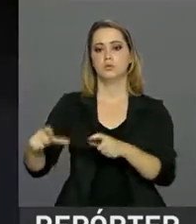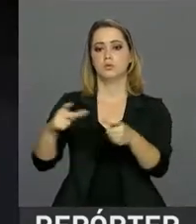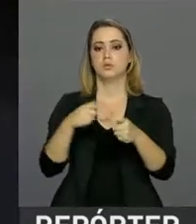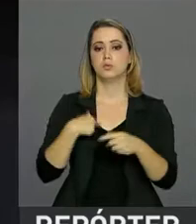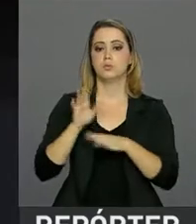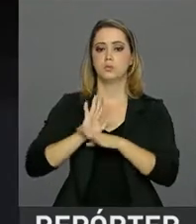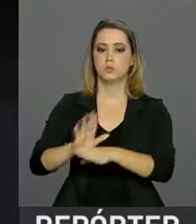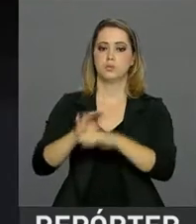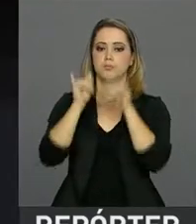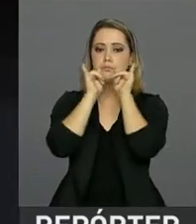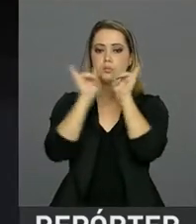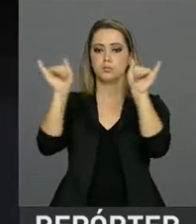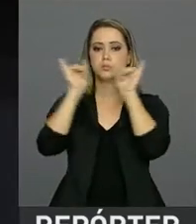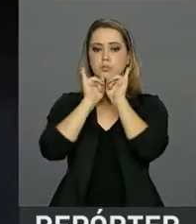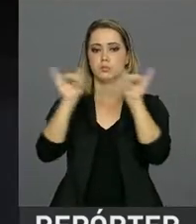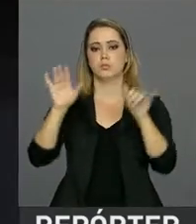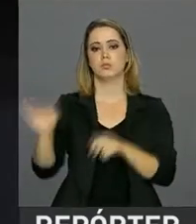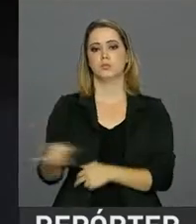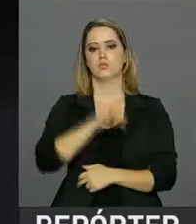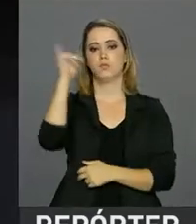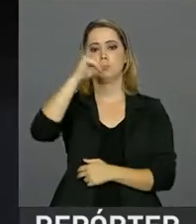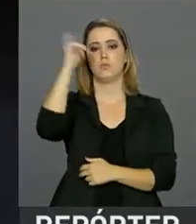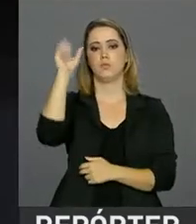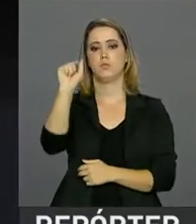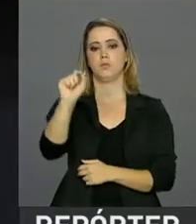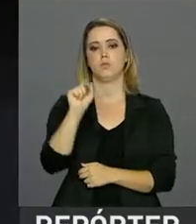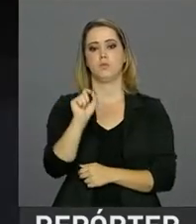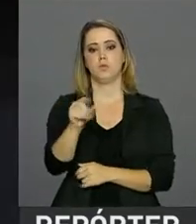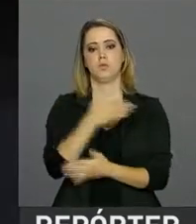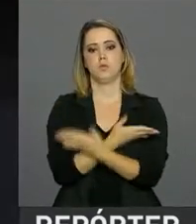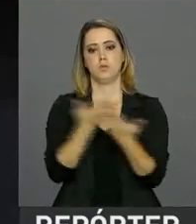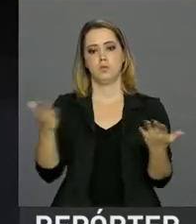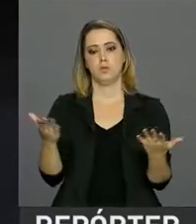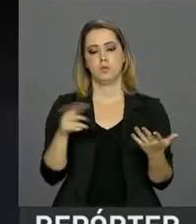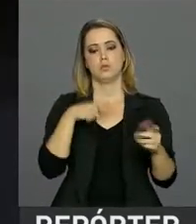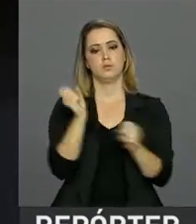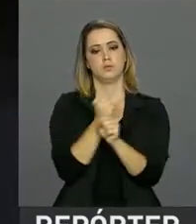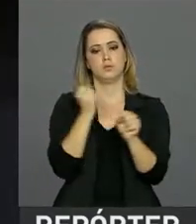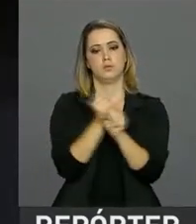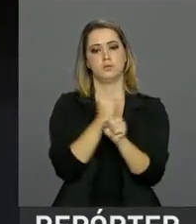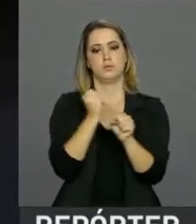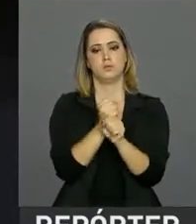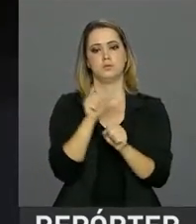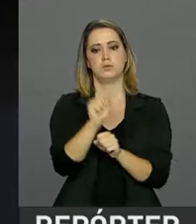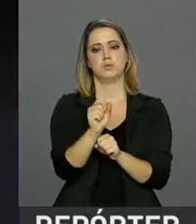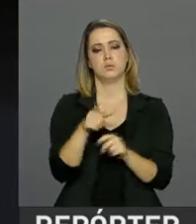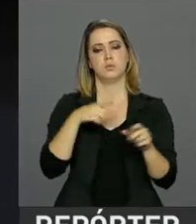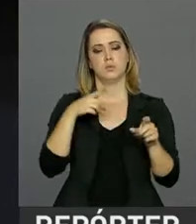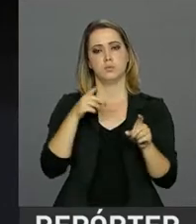Ajudarei a divulgar a importância do que vocês irão construir para que a